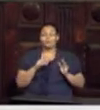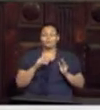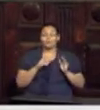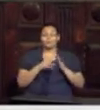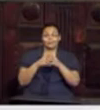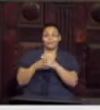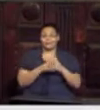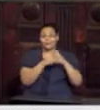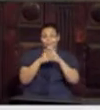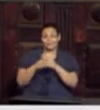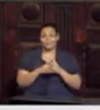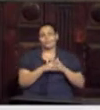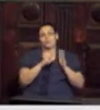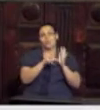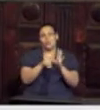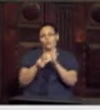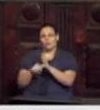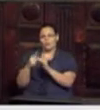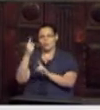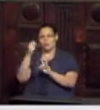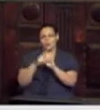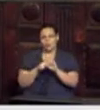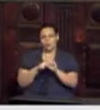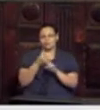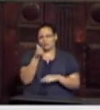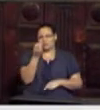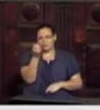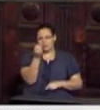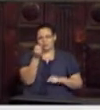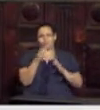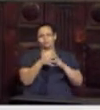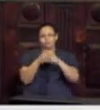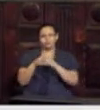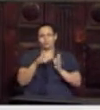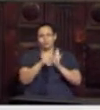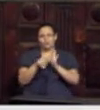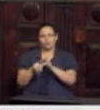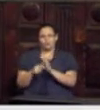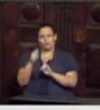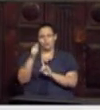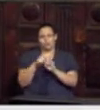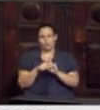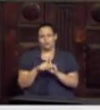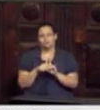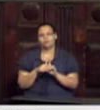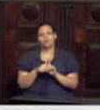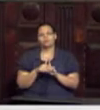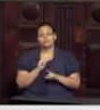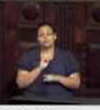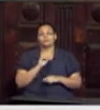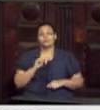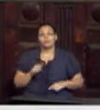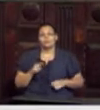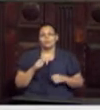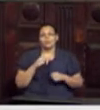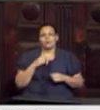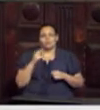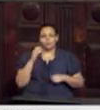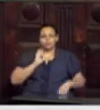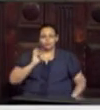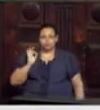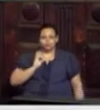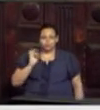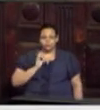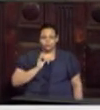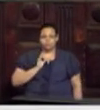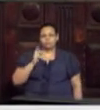uma experiência denominada Operação Asfixia, que foi feita em parceria com a Polícia Rodoviária Federal, com a